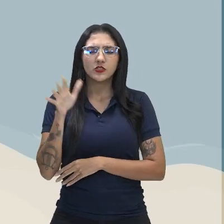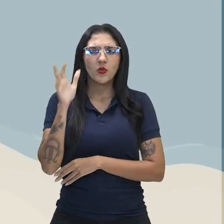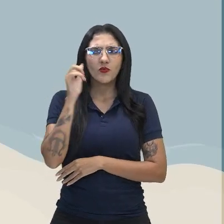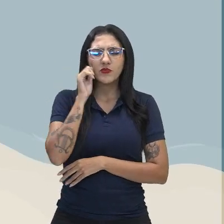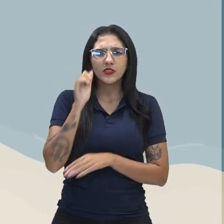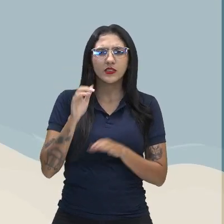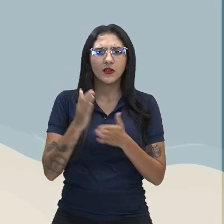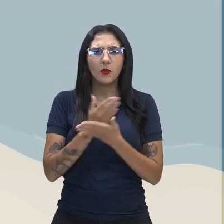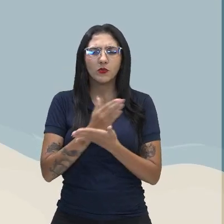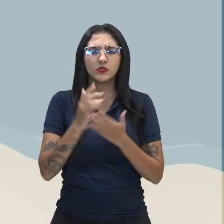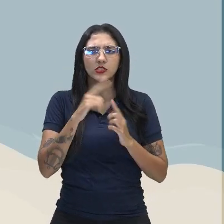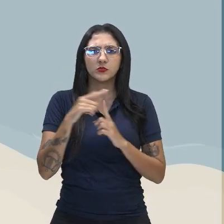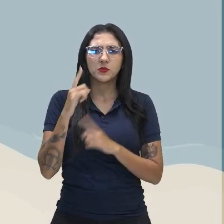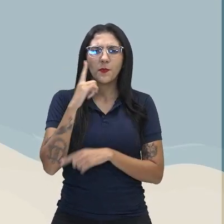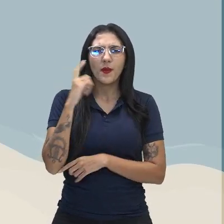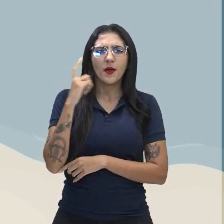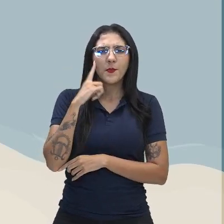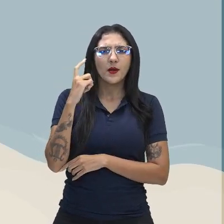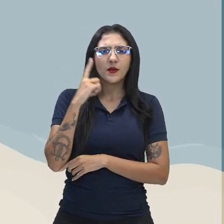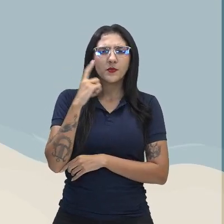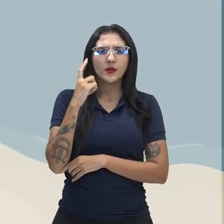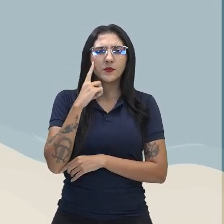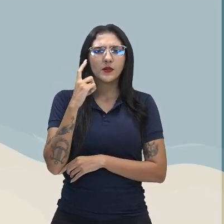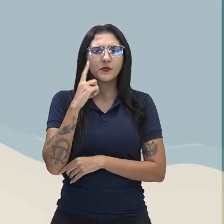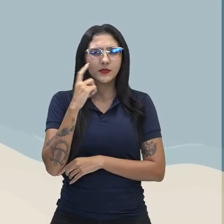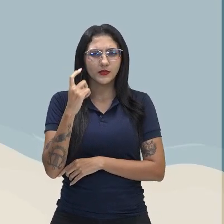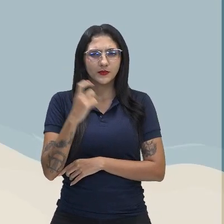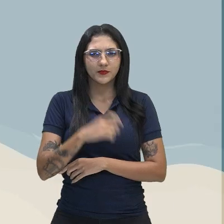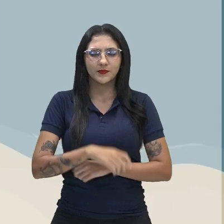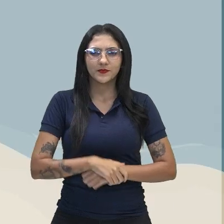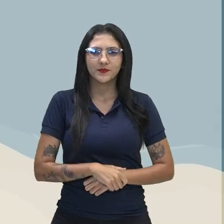certos transportes, como vocês podem observar agora.